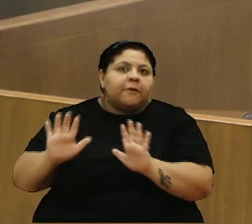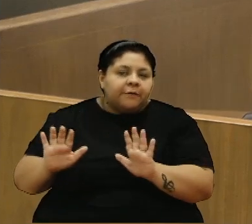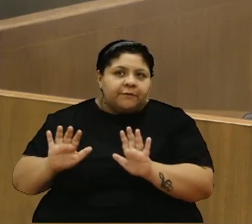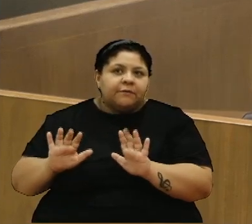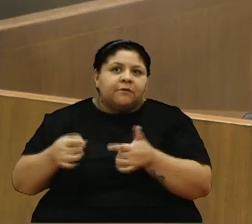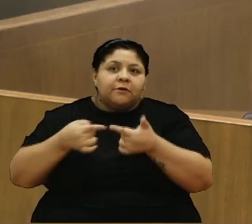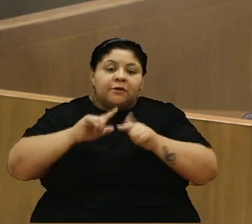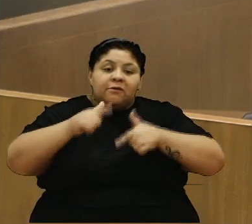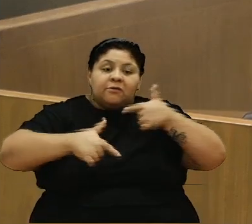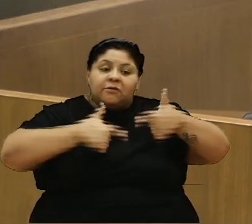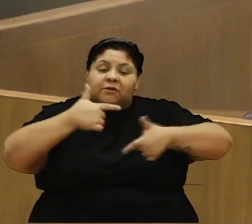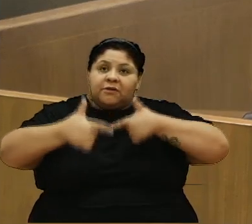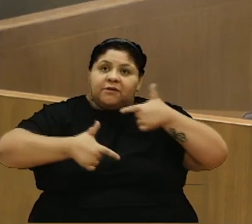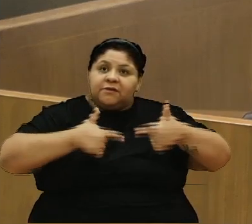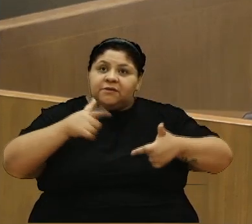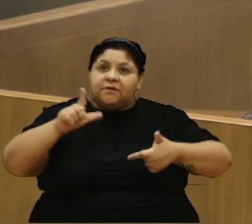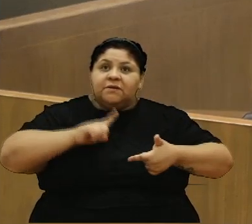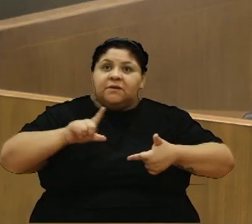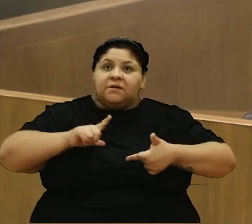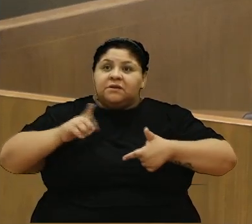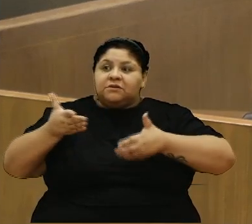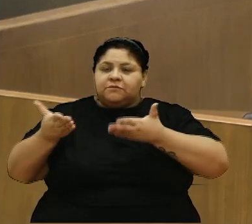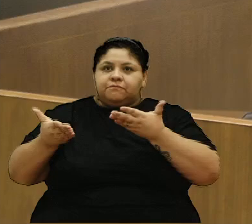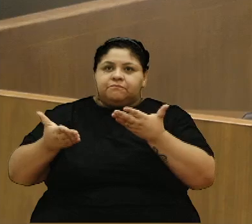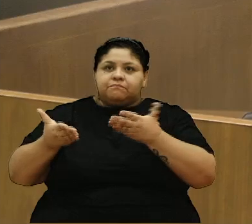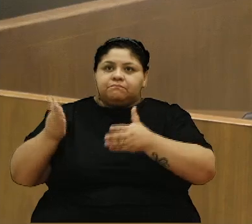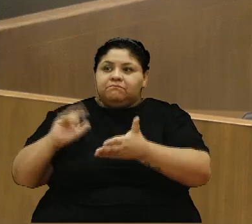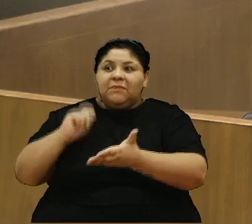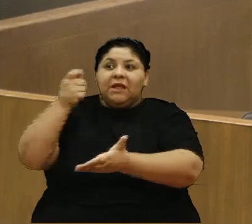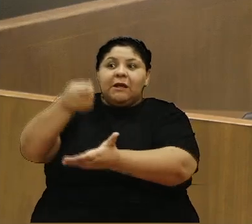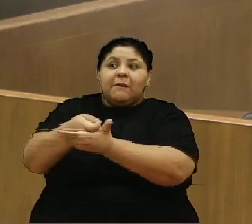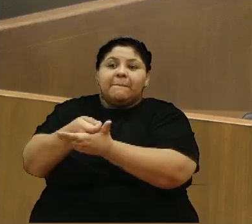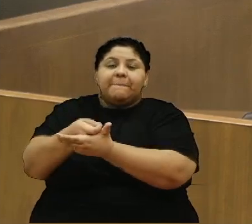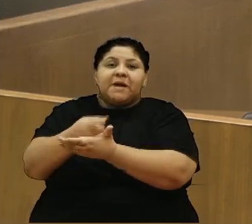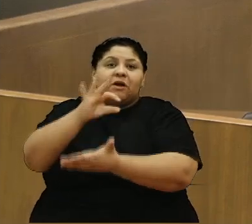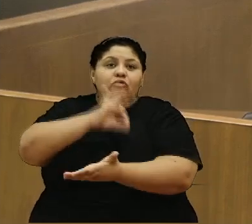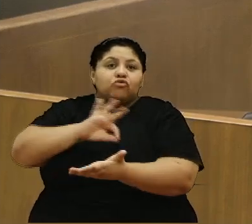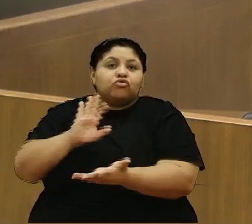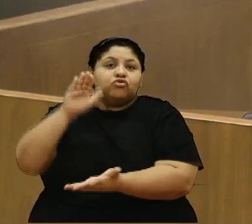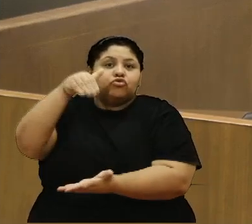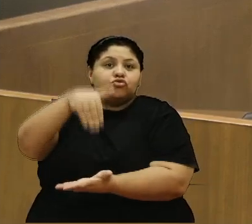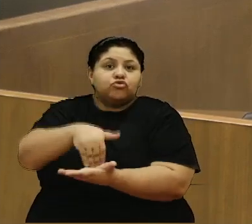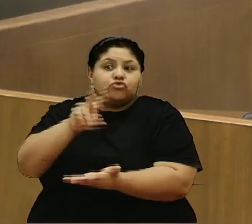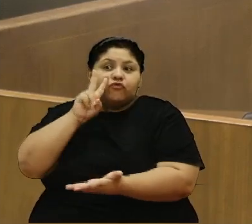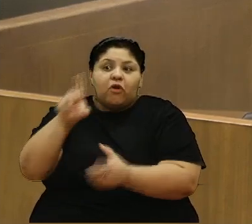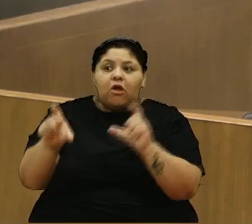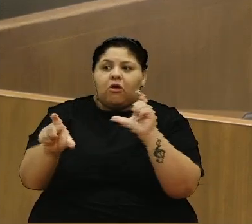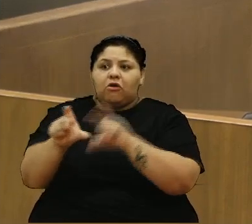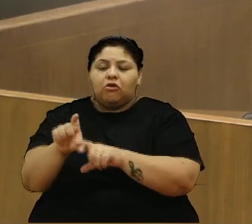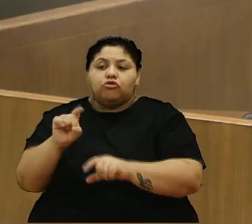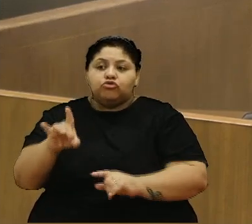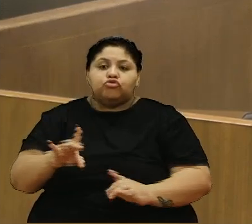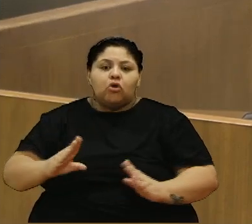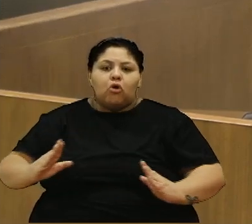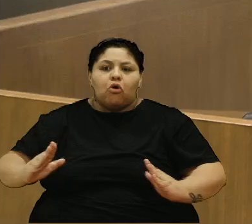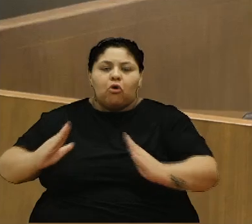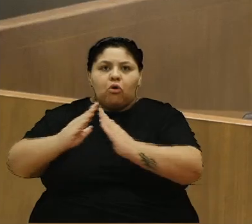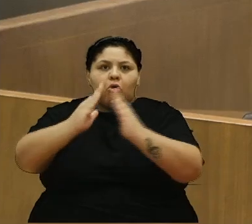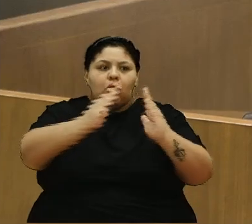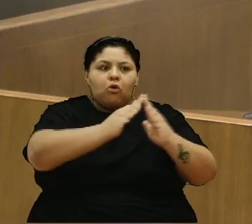o trabalho que elas muitas vezes têm acesso a um trabalho que paga um salário mínimo, e aí se tu vai olhar as contas somente com a habitação, já